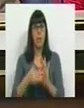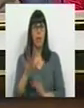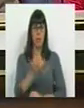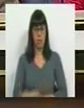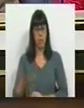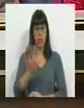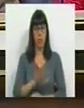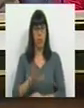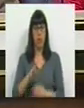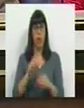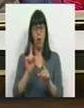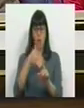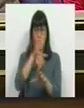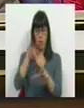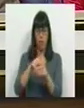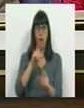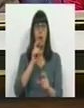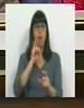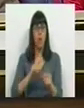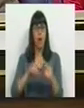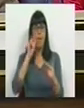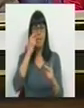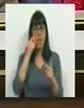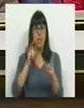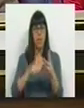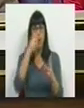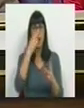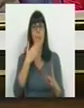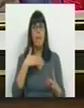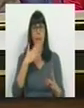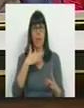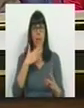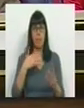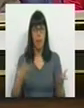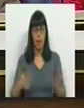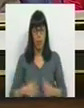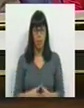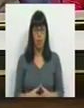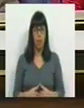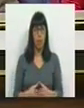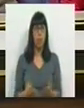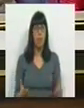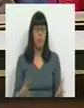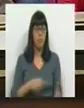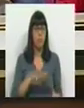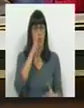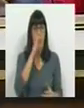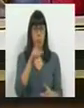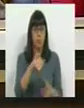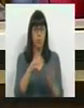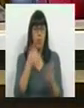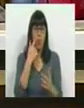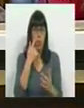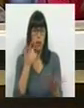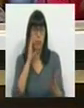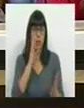região e que abrangeria os distritos da Guarda, Viseu e Castelo Branco. Como o Sr. Ministro certamente deve